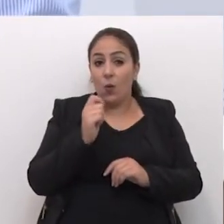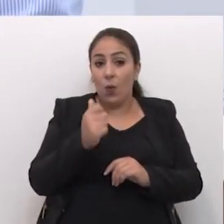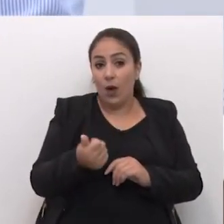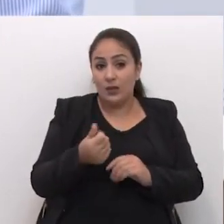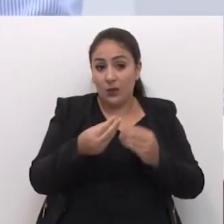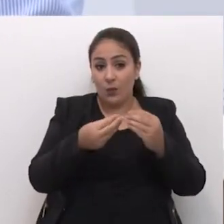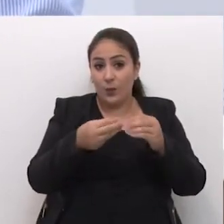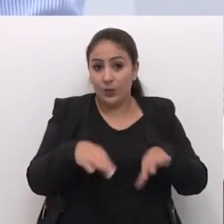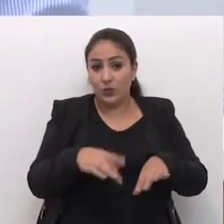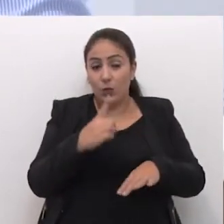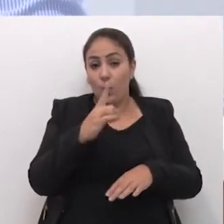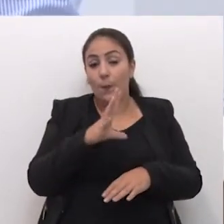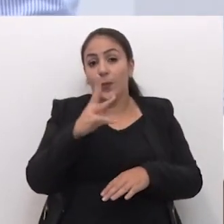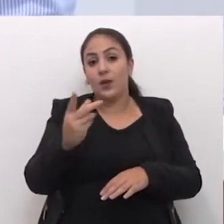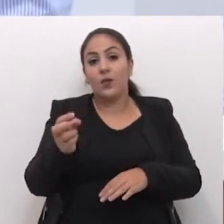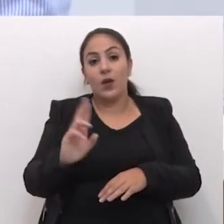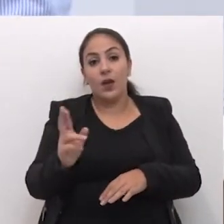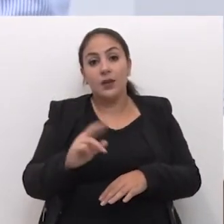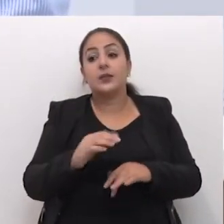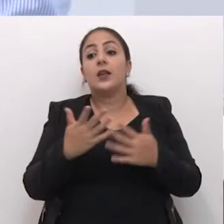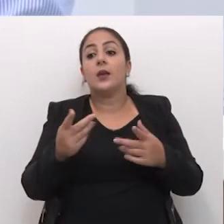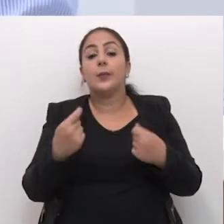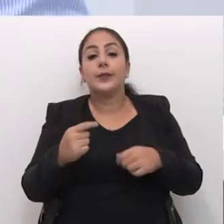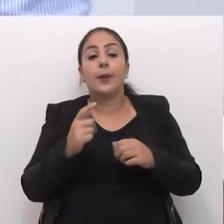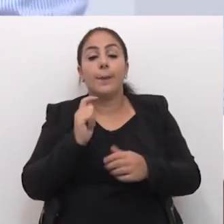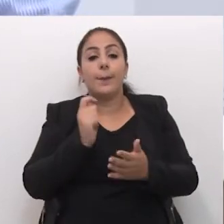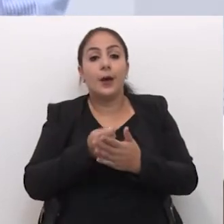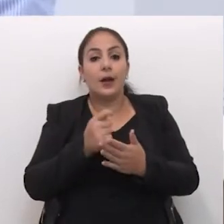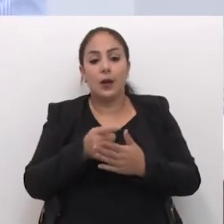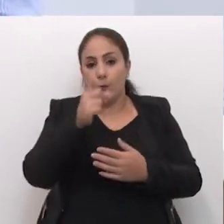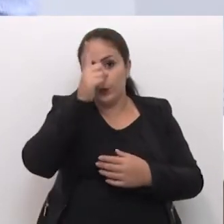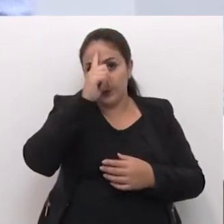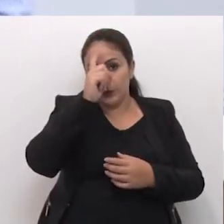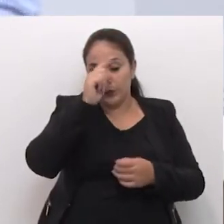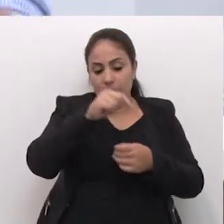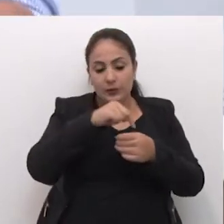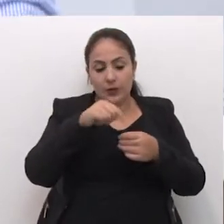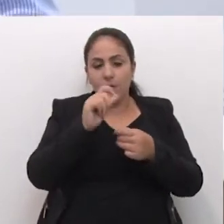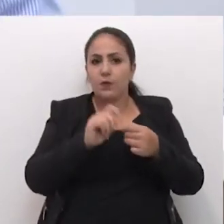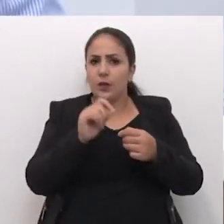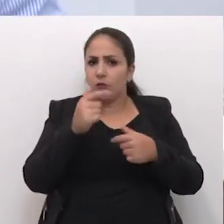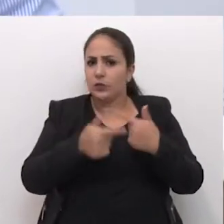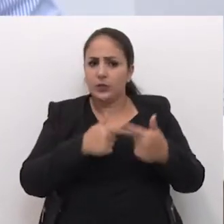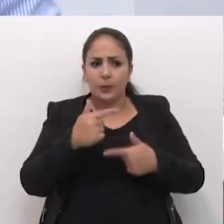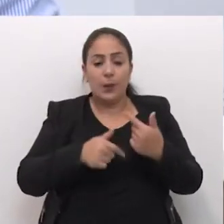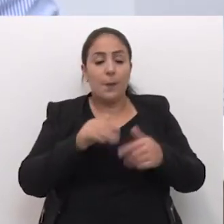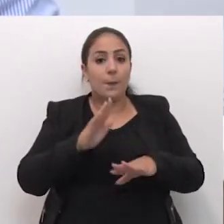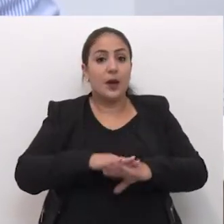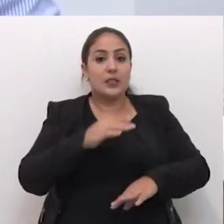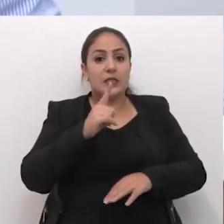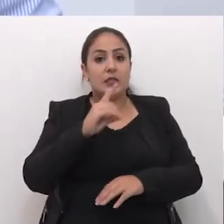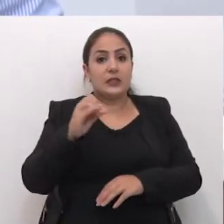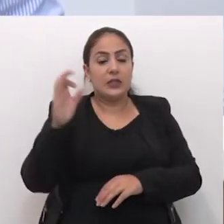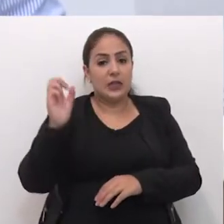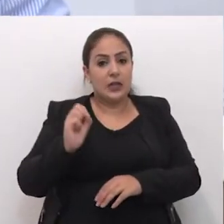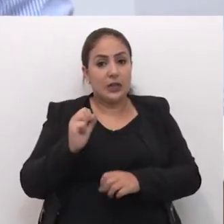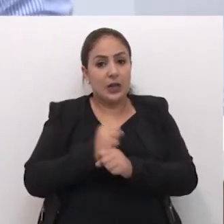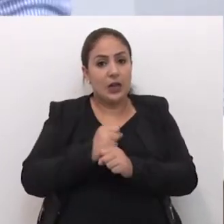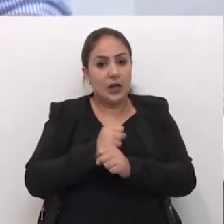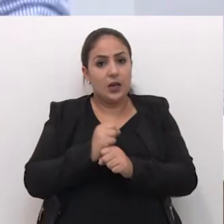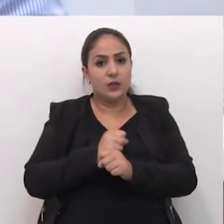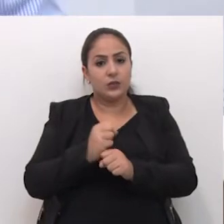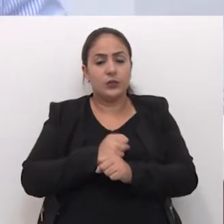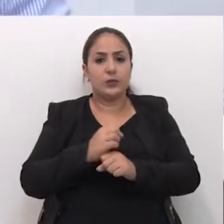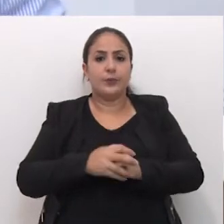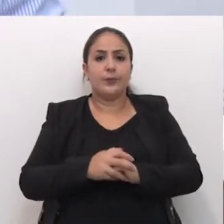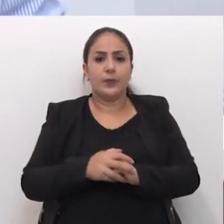milhão, e quem tem que bancar com essa conta é o Hospital da Cidade, que faz um trabalho há mais de 100 anos, de